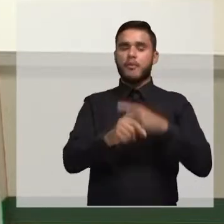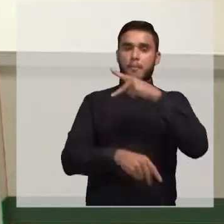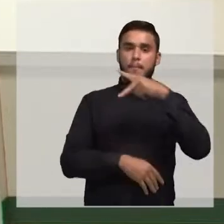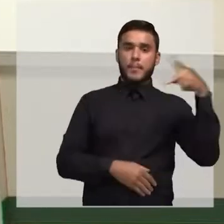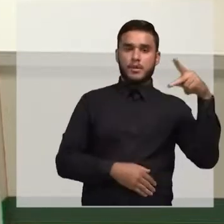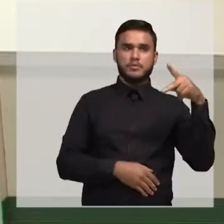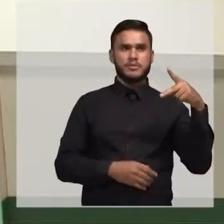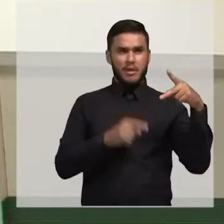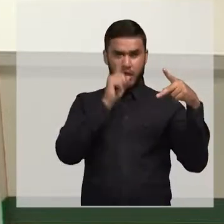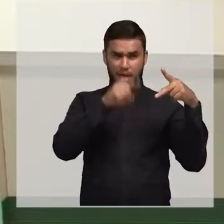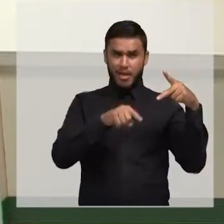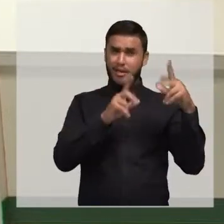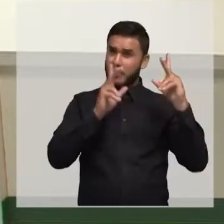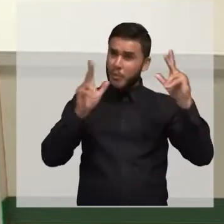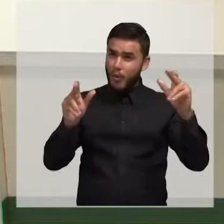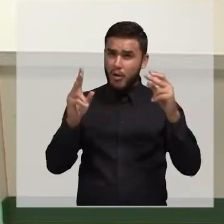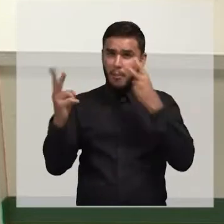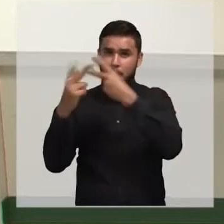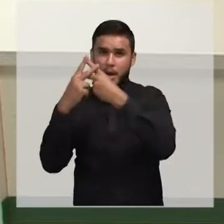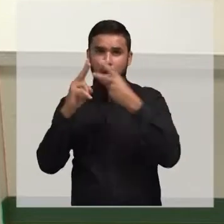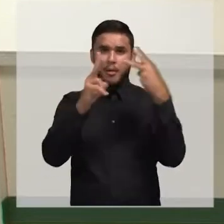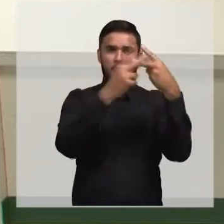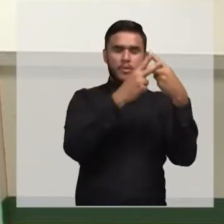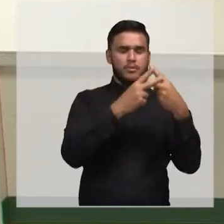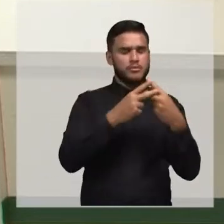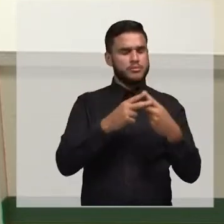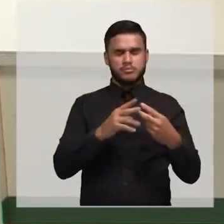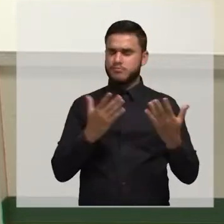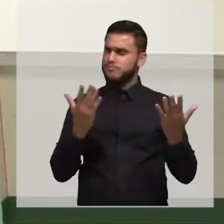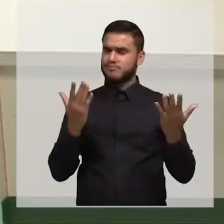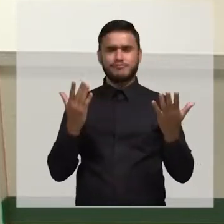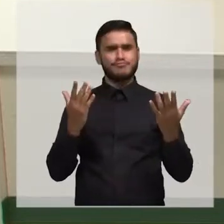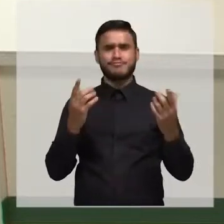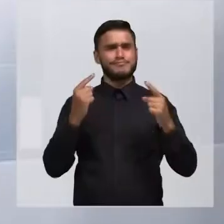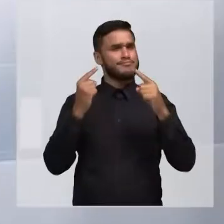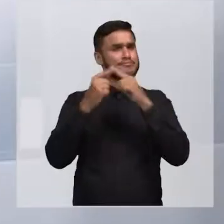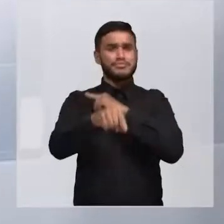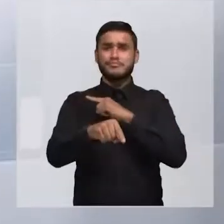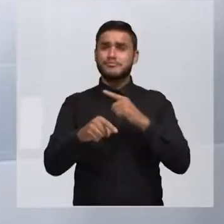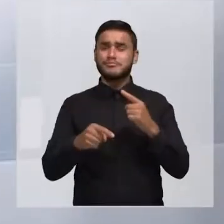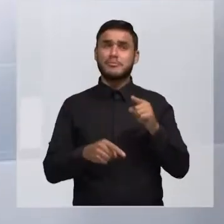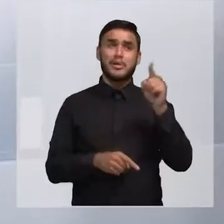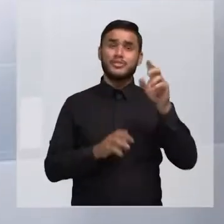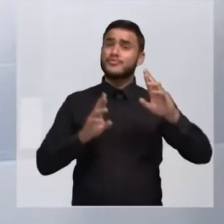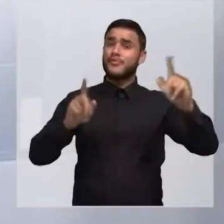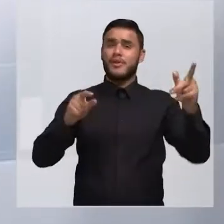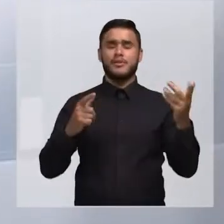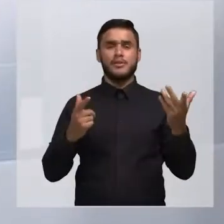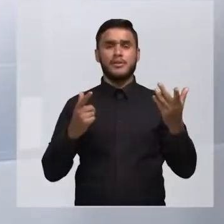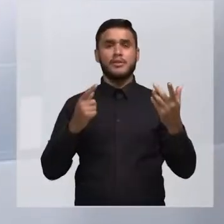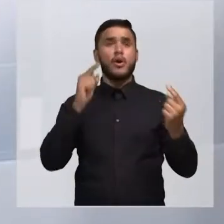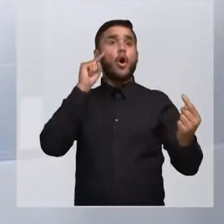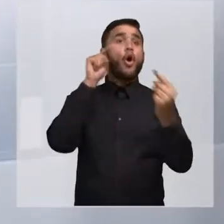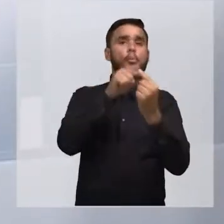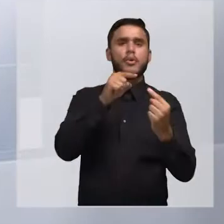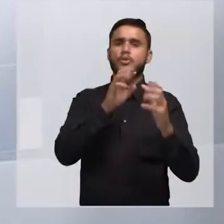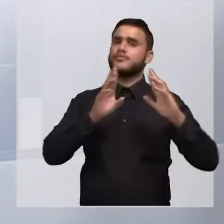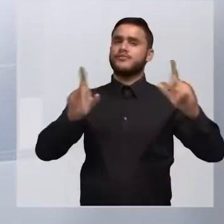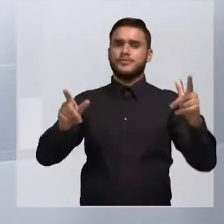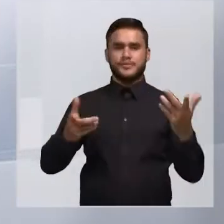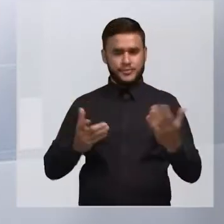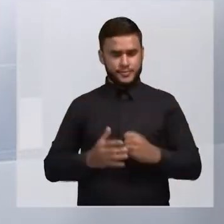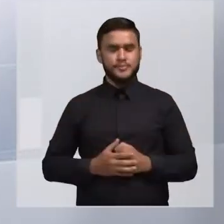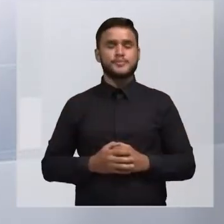prisões são totalmente diferentes, períodos diferentes, né? Motivos diferentes. Mas, Carlos, uma coisa nós...